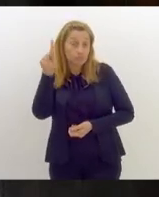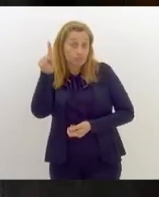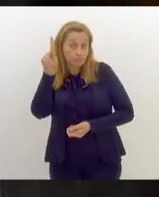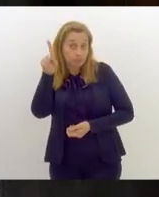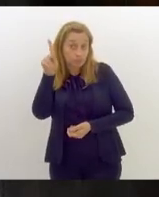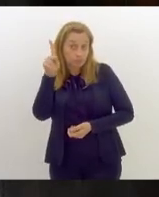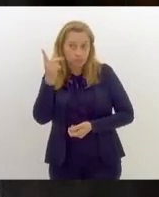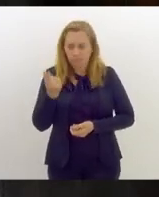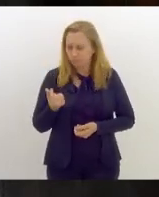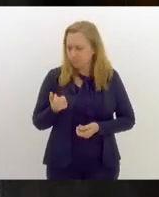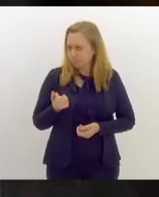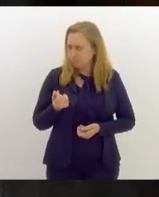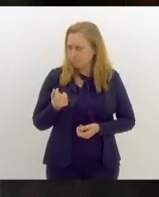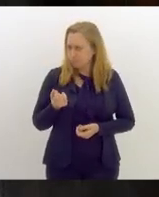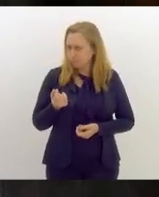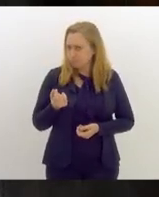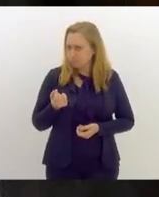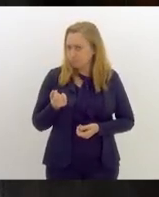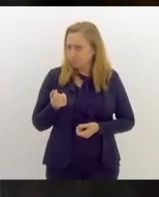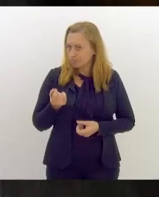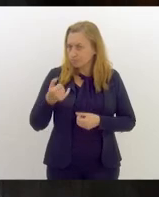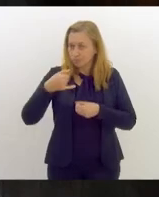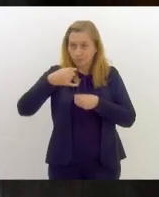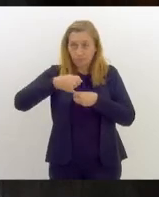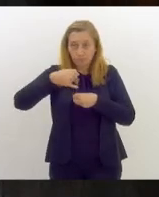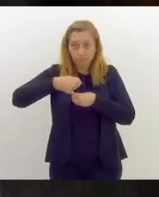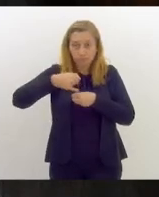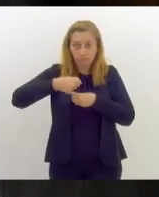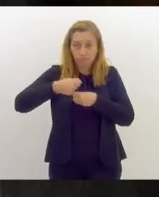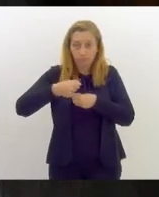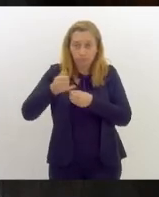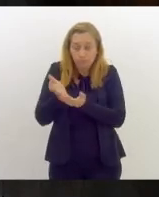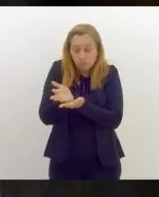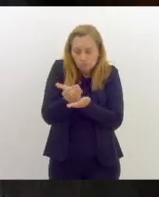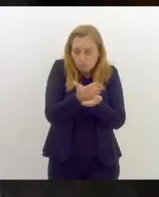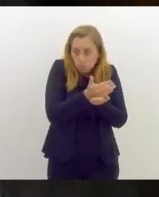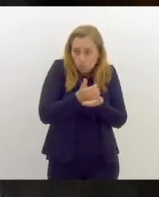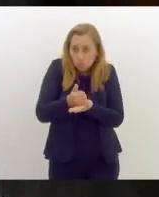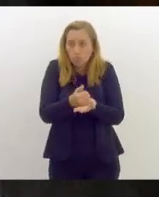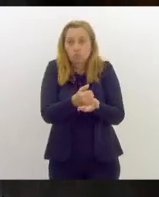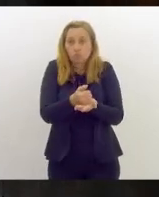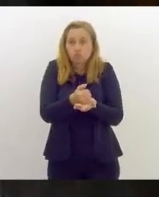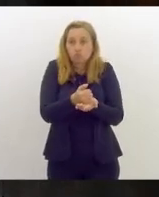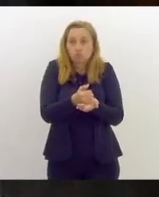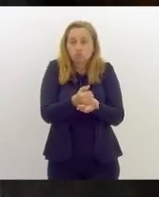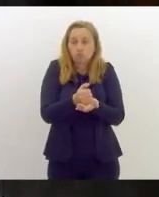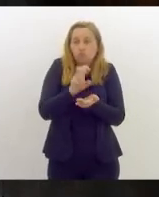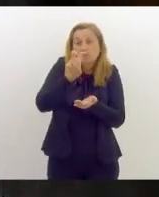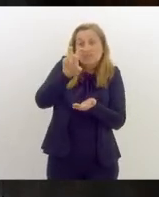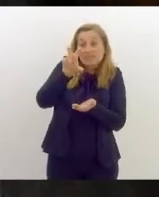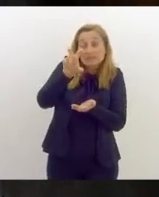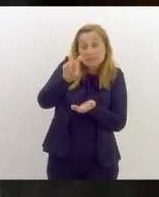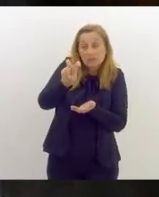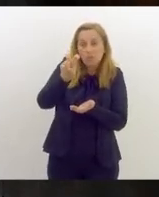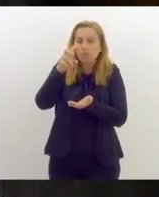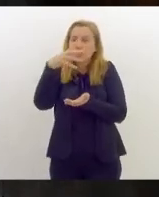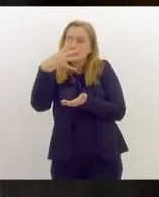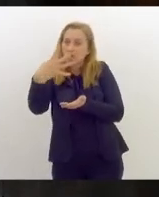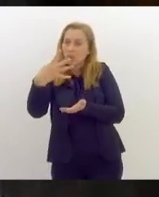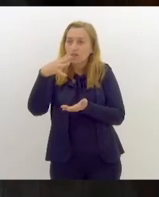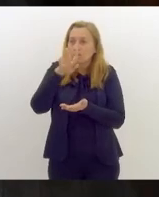com preço dos combustíveis teve um lucro líquido de 54